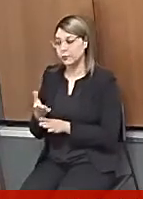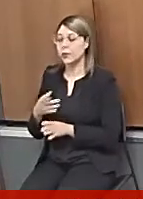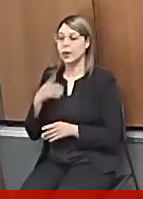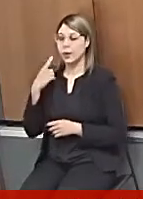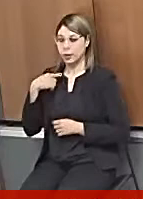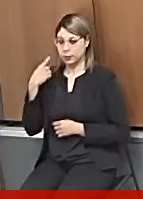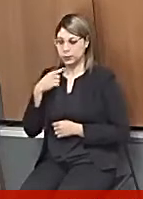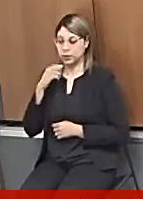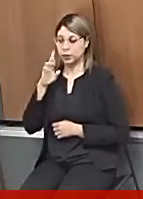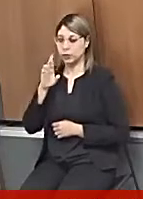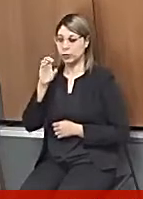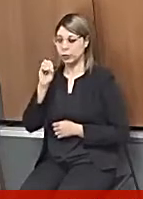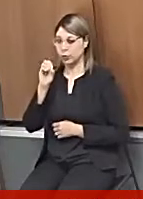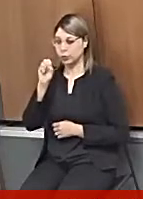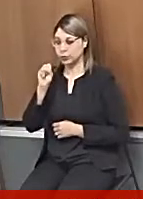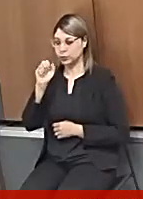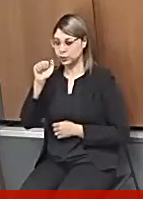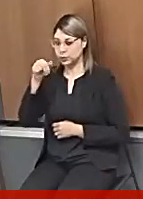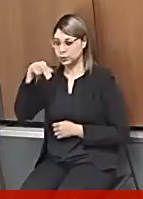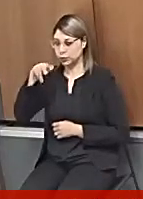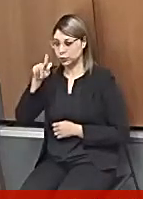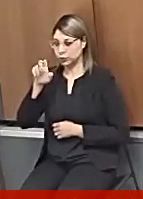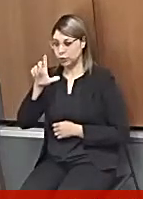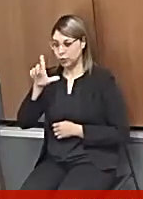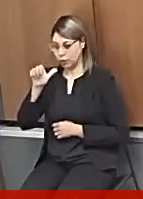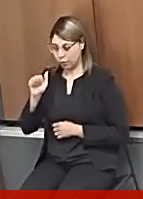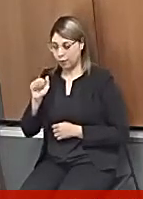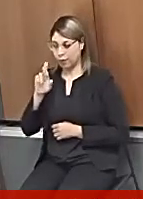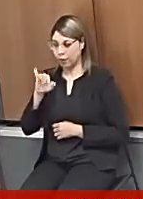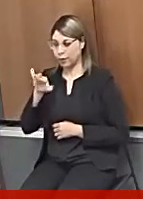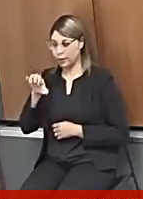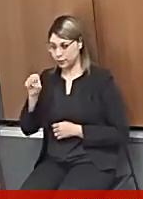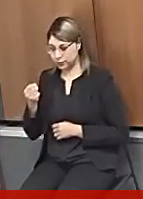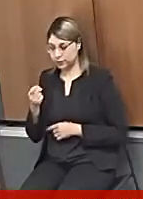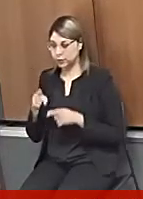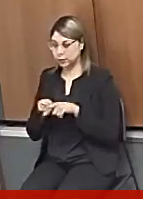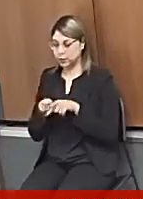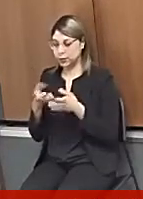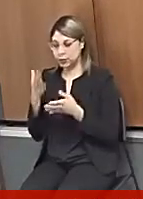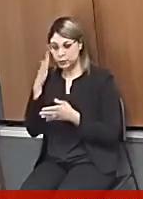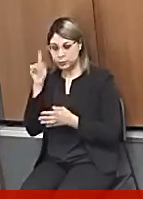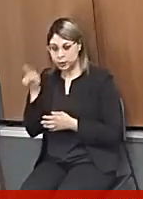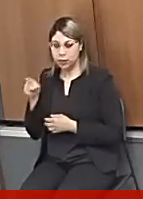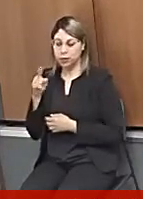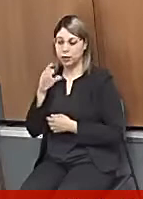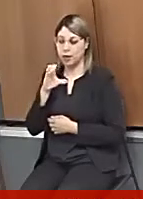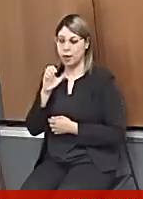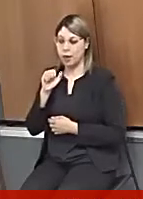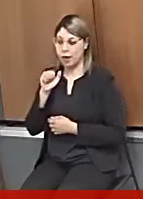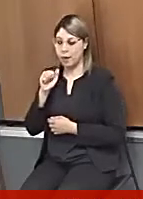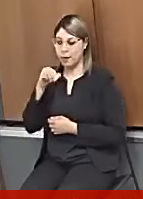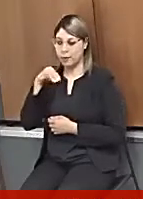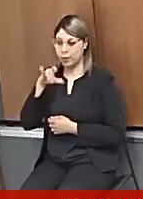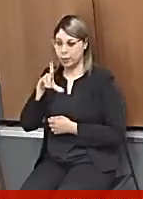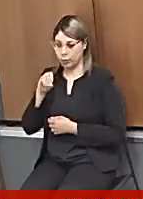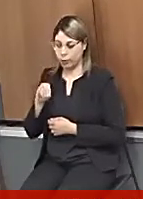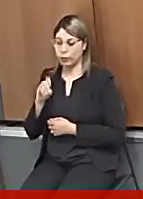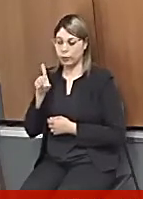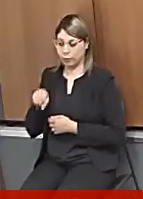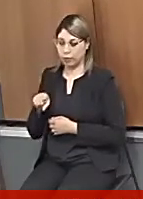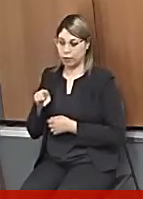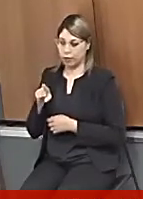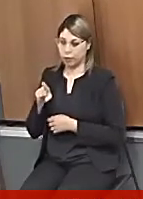rosângela reis ela também quer ouvir o doutor danilo da advocacia geral do estado e depois ela claro